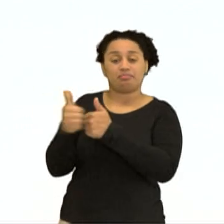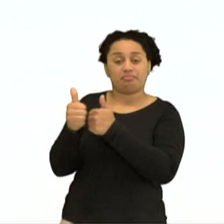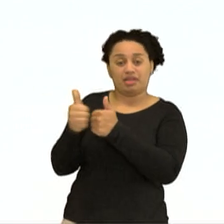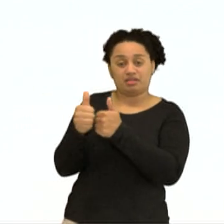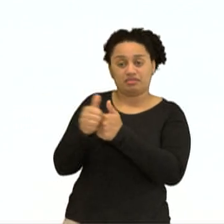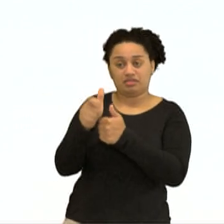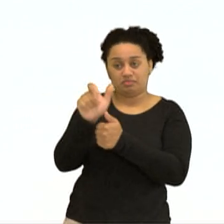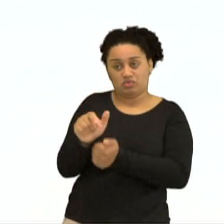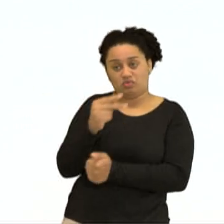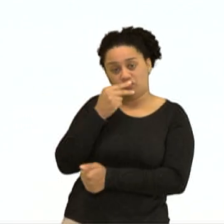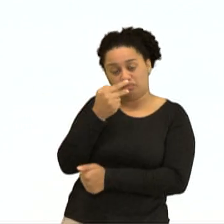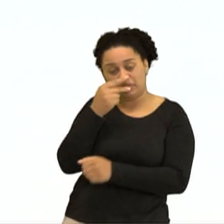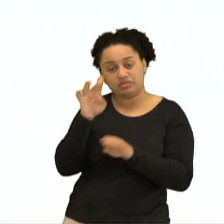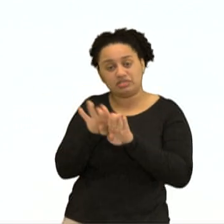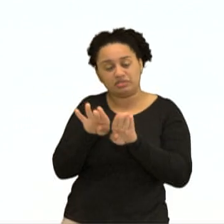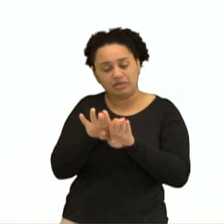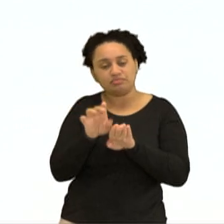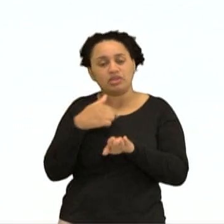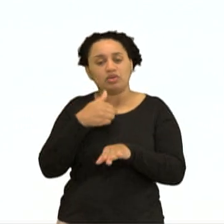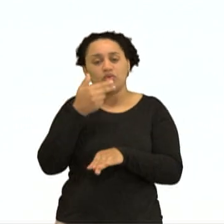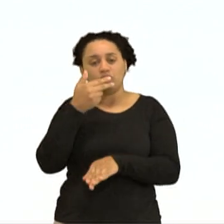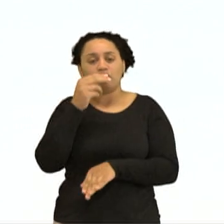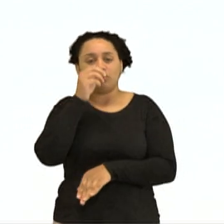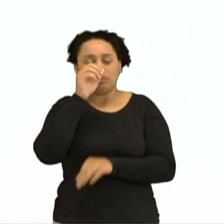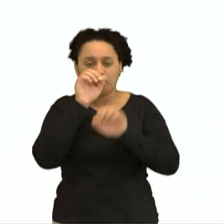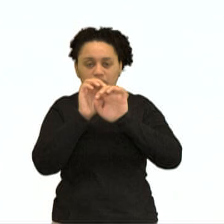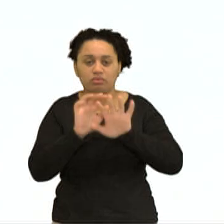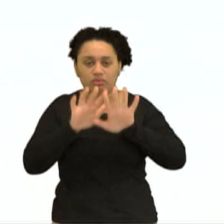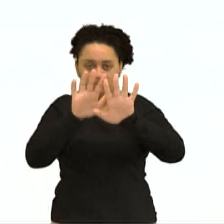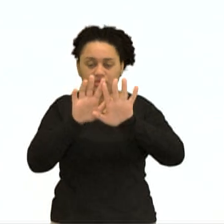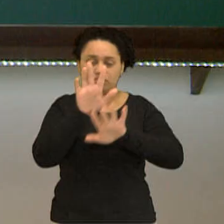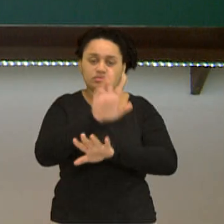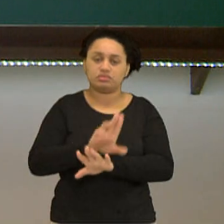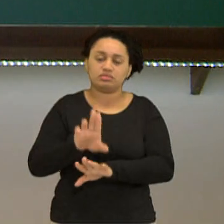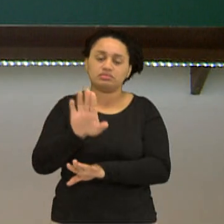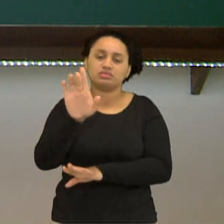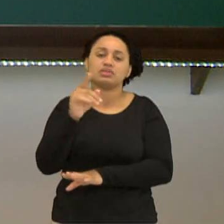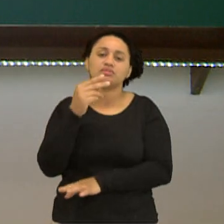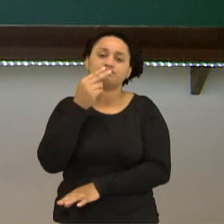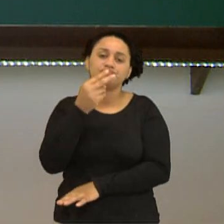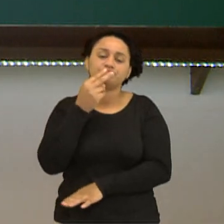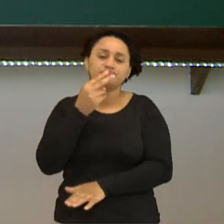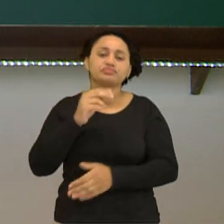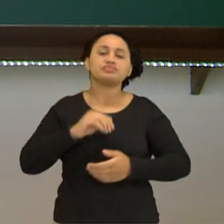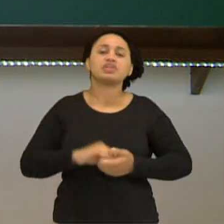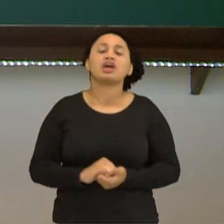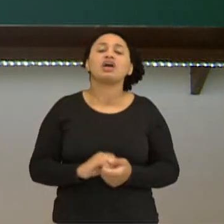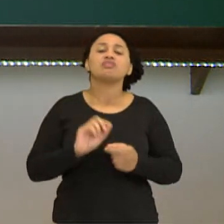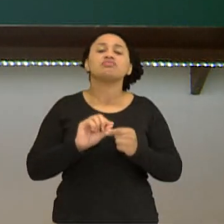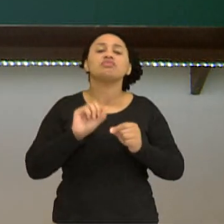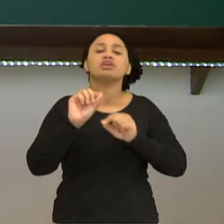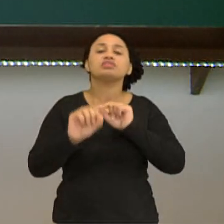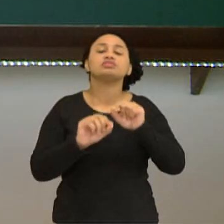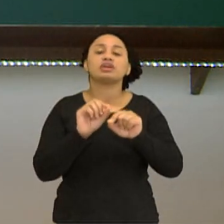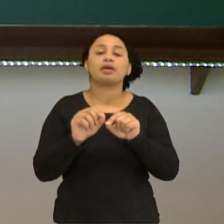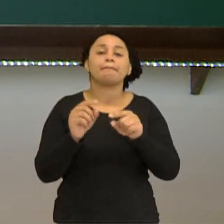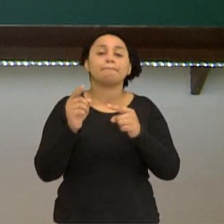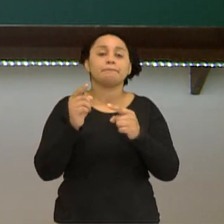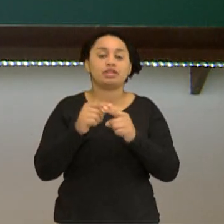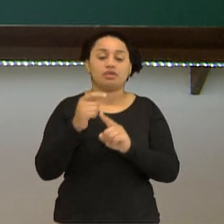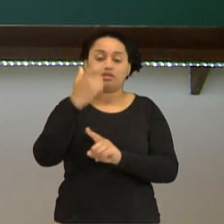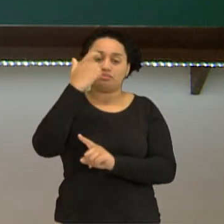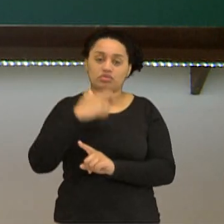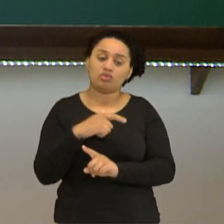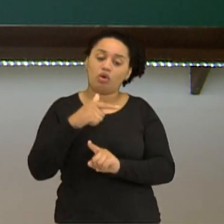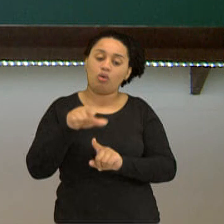ao fazerem isso, ao utilizarem-se do tabagismo, estão levando, primeiro, o fumante para